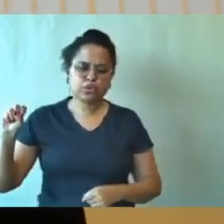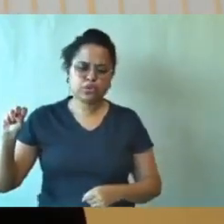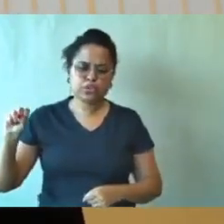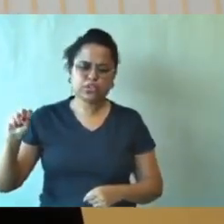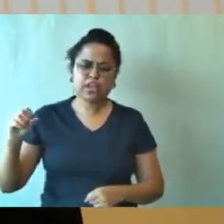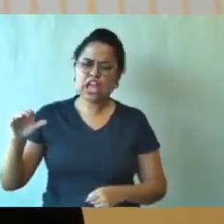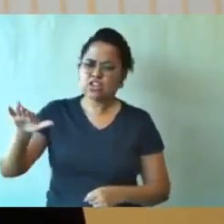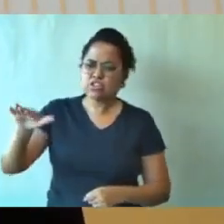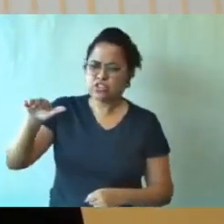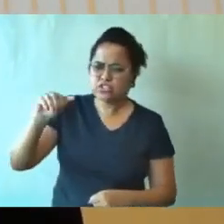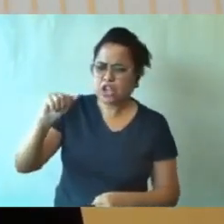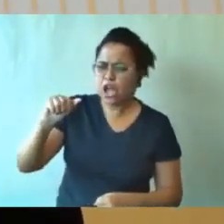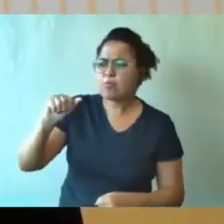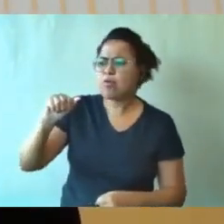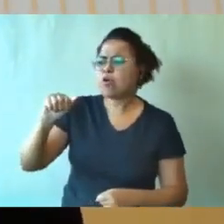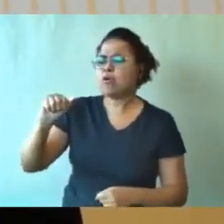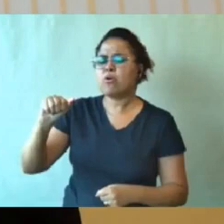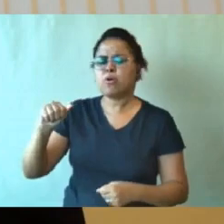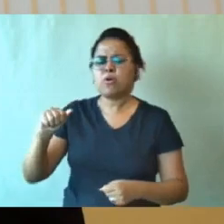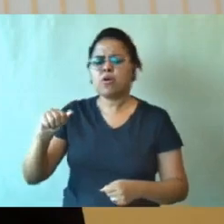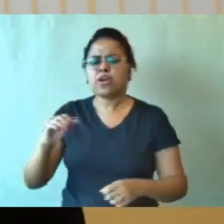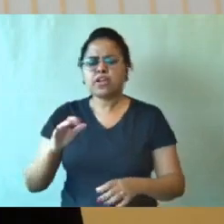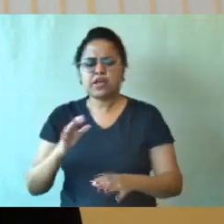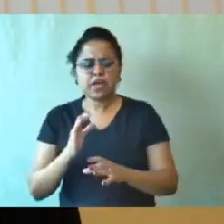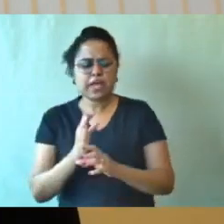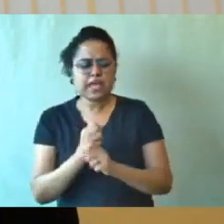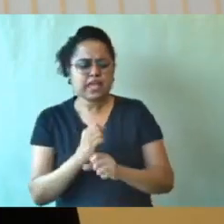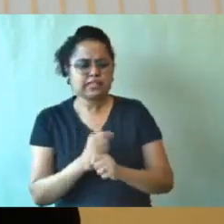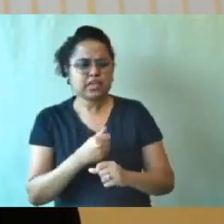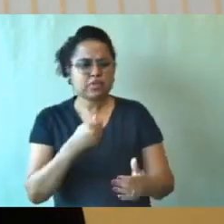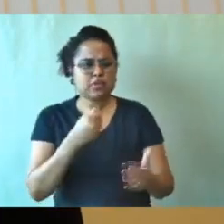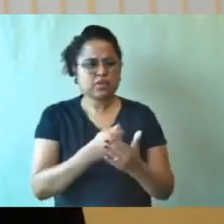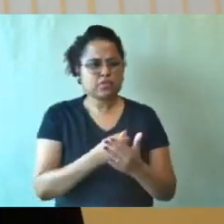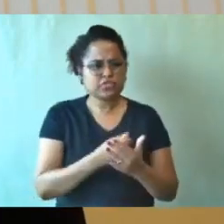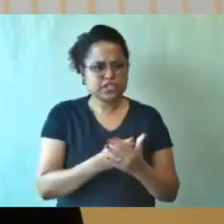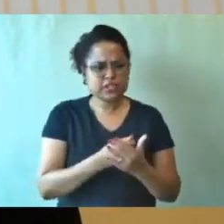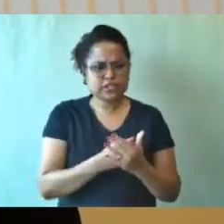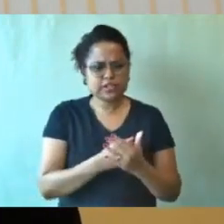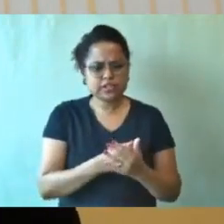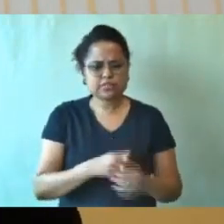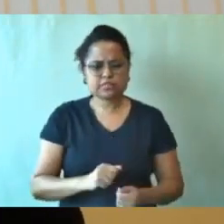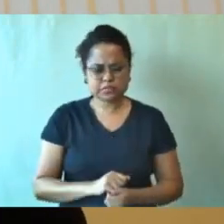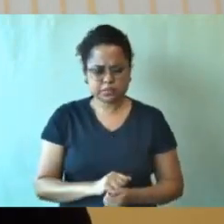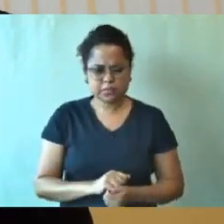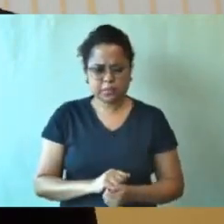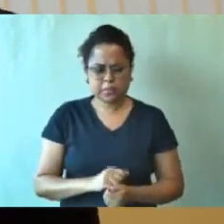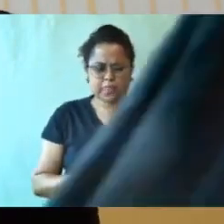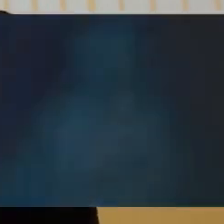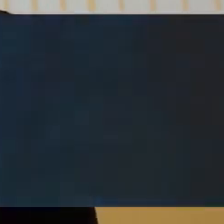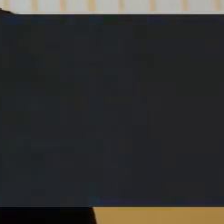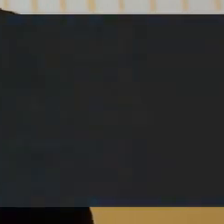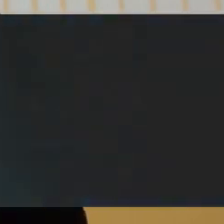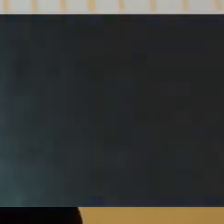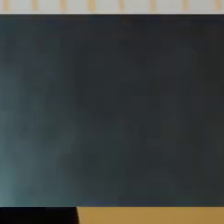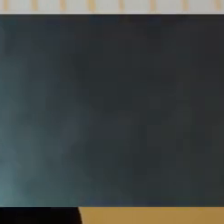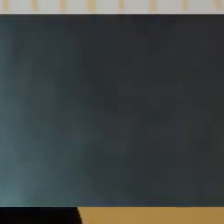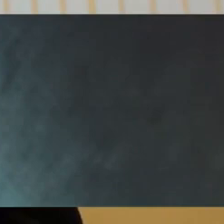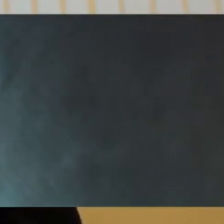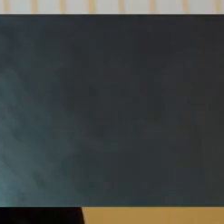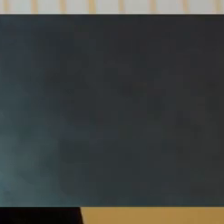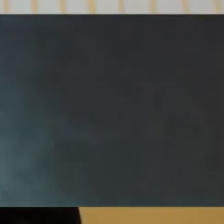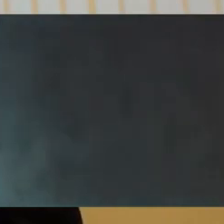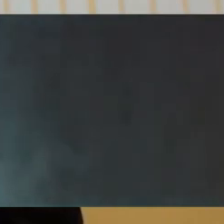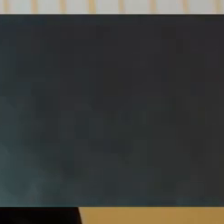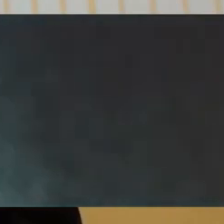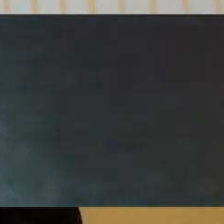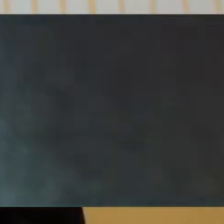trabalhadores, e fez um acerto geral com todo mundo. Essa turma vai embora, que está faltando mão de obra. Hoje está faltando mão de obra. Se você pegar